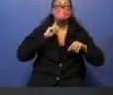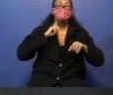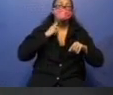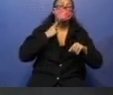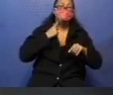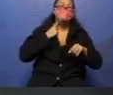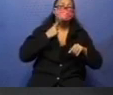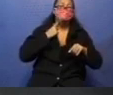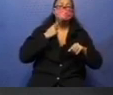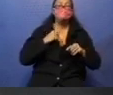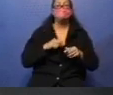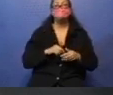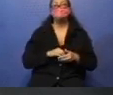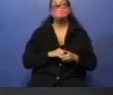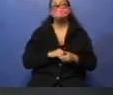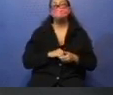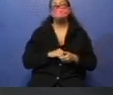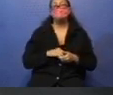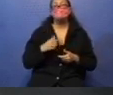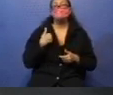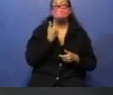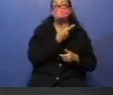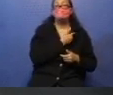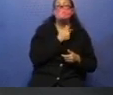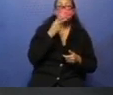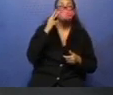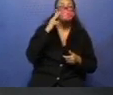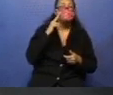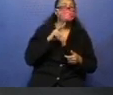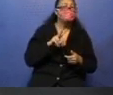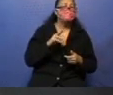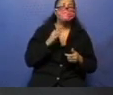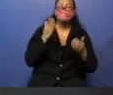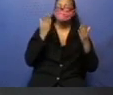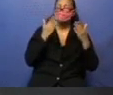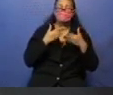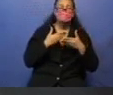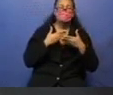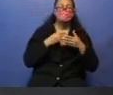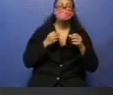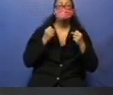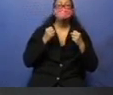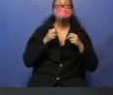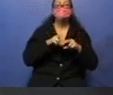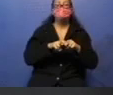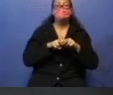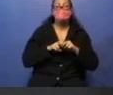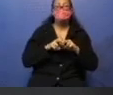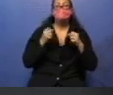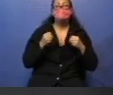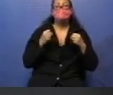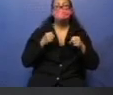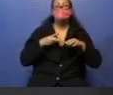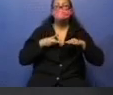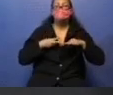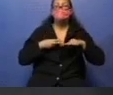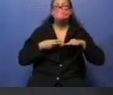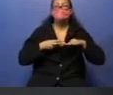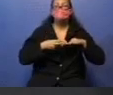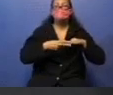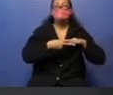cheia de sujeirinha que a gente não enxerga. Então, por isso que nós temos que estar sempre com as unhas cortadas. Isso evita de